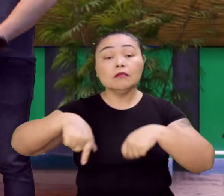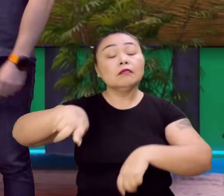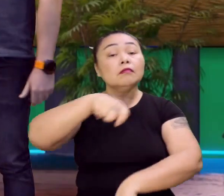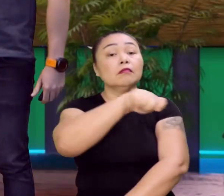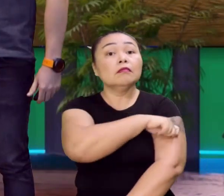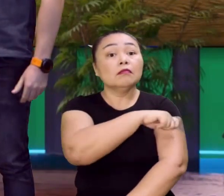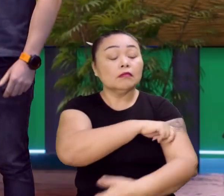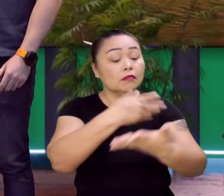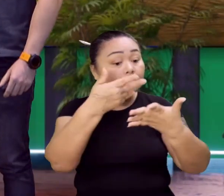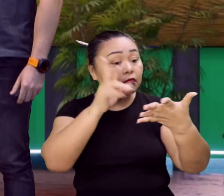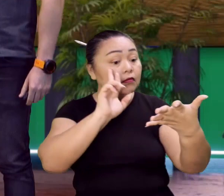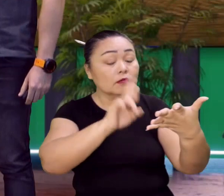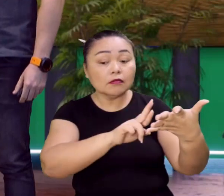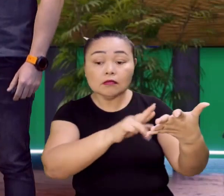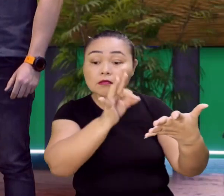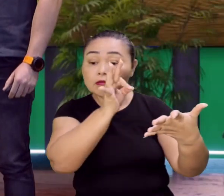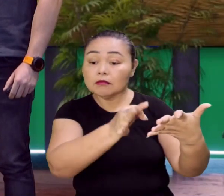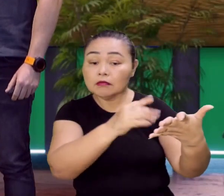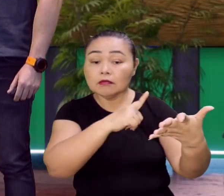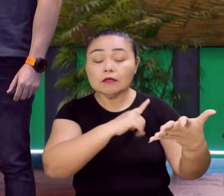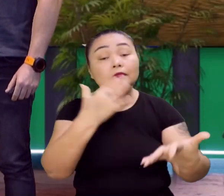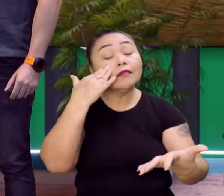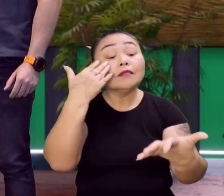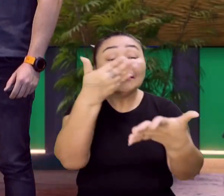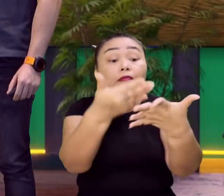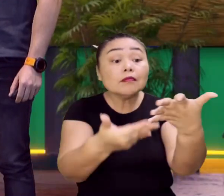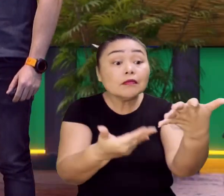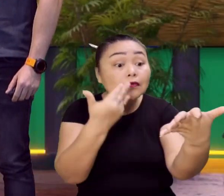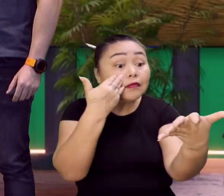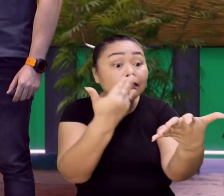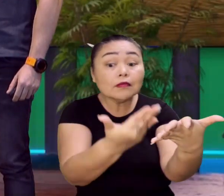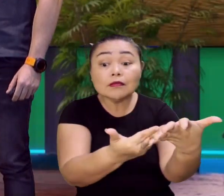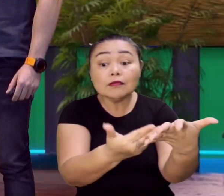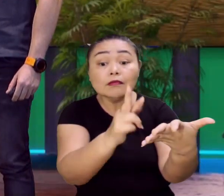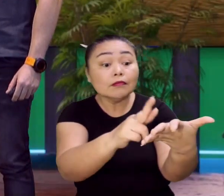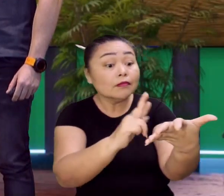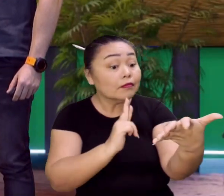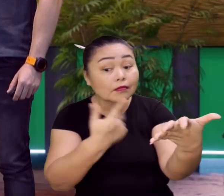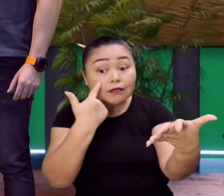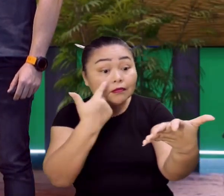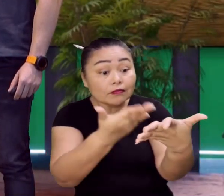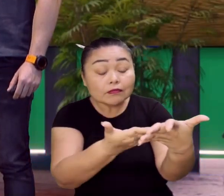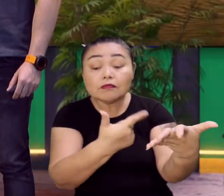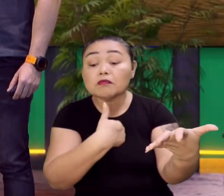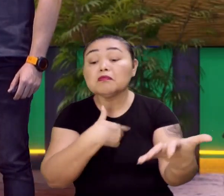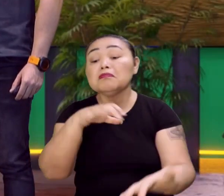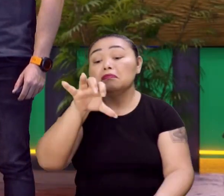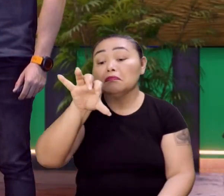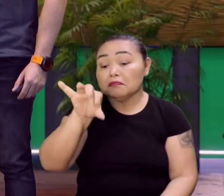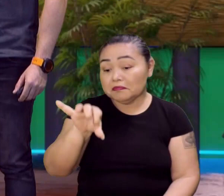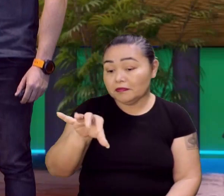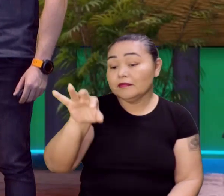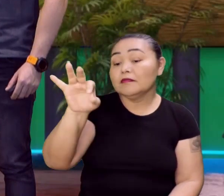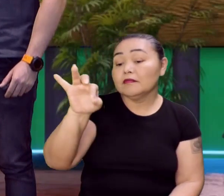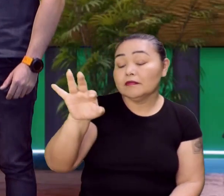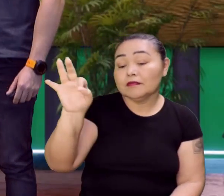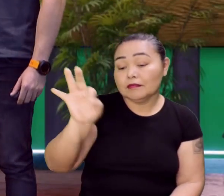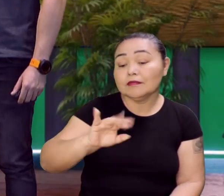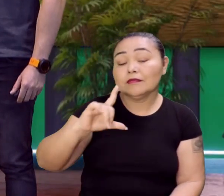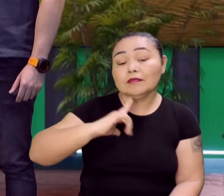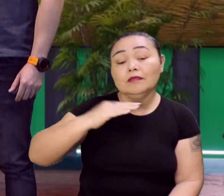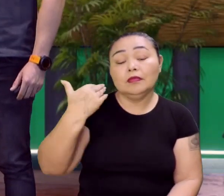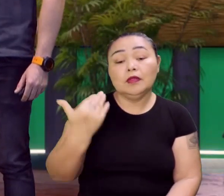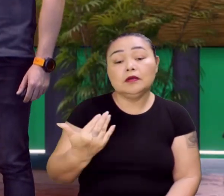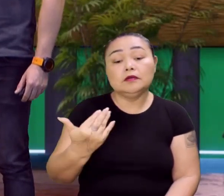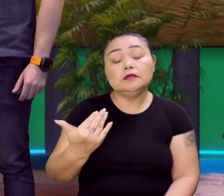aluno acerte. Isso mesmo. Ou seja, a resposta está ali na frente dele. 90% é assim, né? É uma interpretação, É uma né? interpretação.